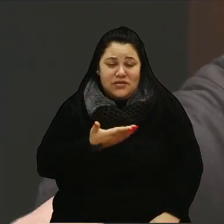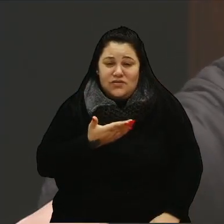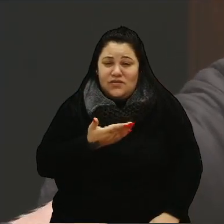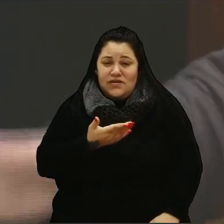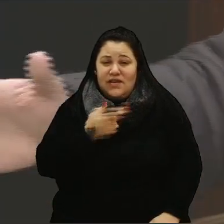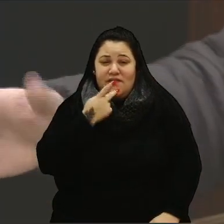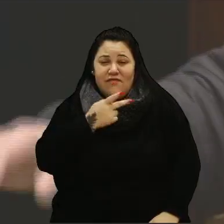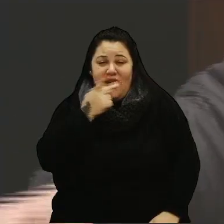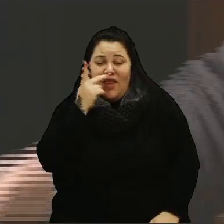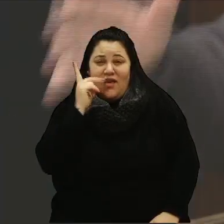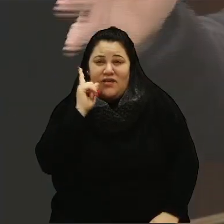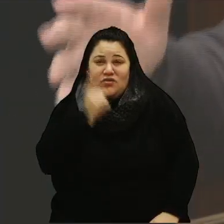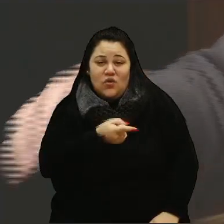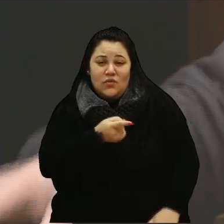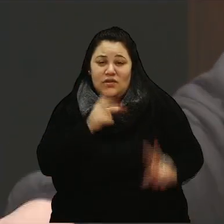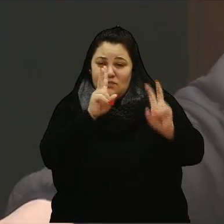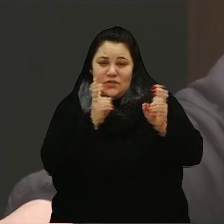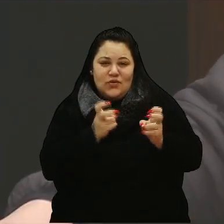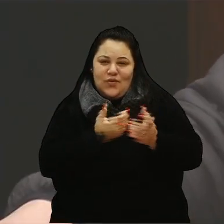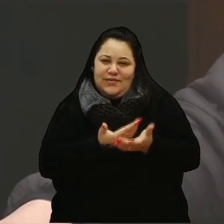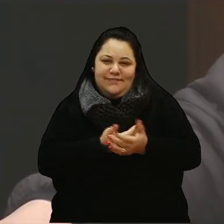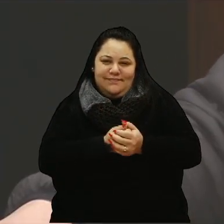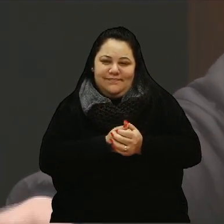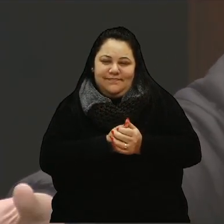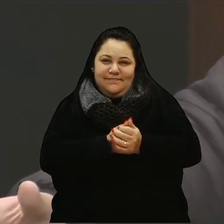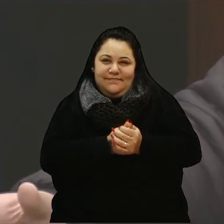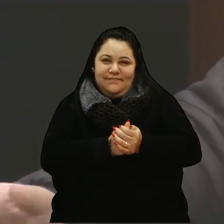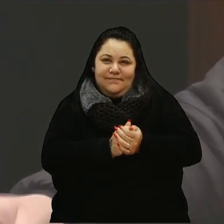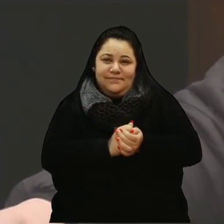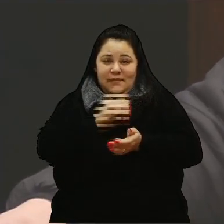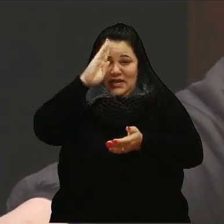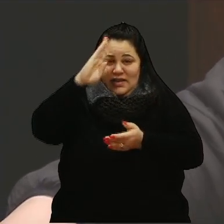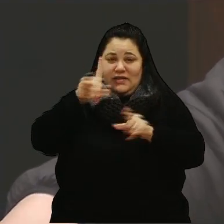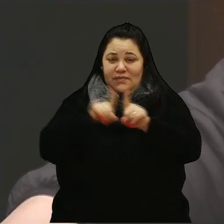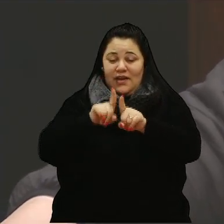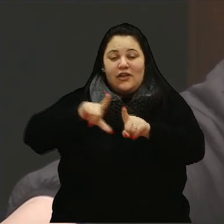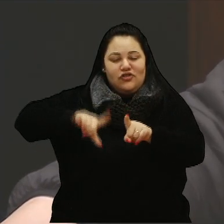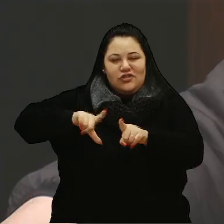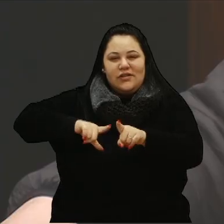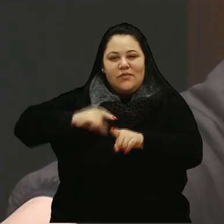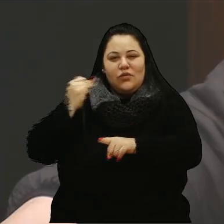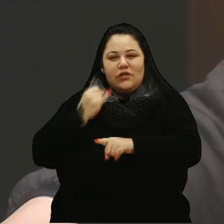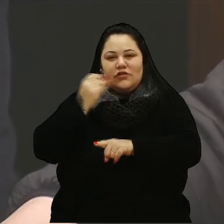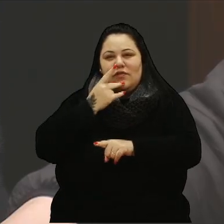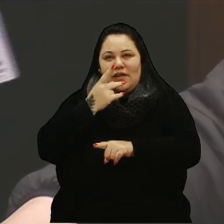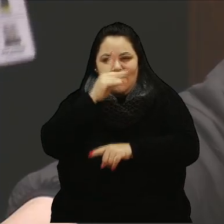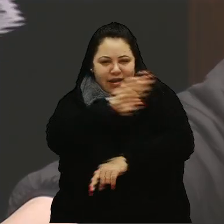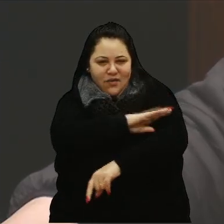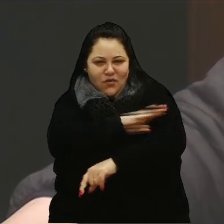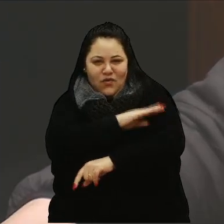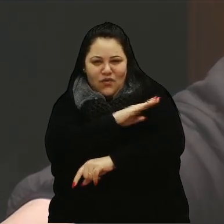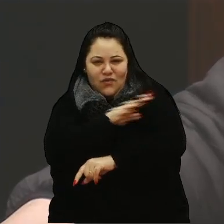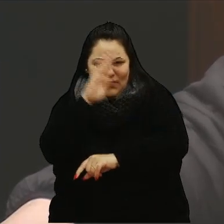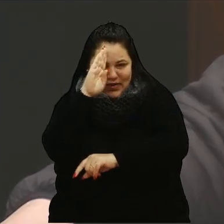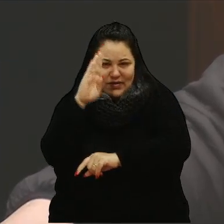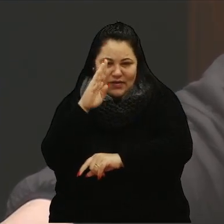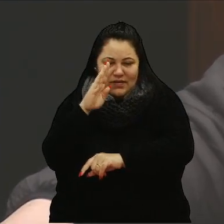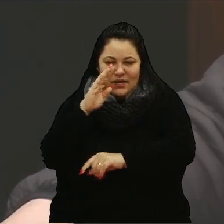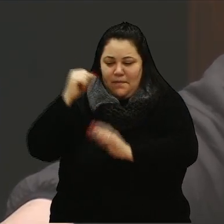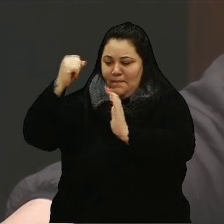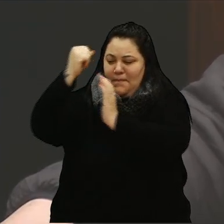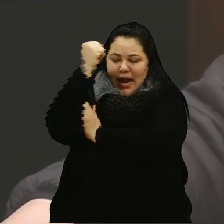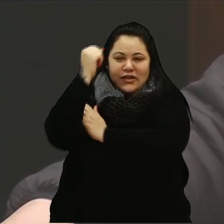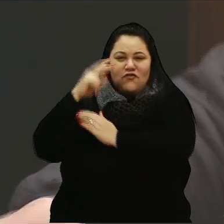medida sobre as pessoas, sobre os militares. Nós tínhamos um grande lema, né, Capitão Ramon, no Exército Brasileiro: braço forte, mão